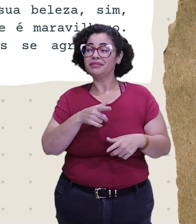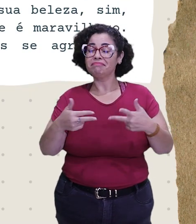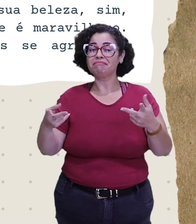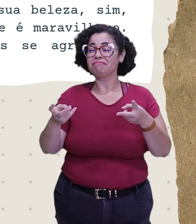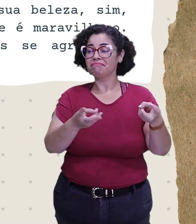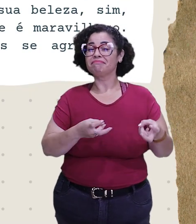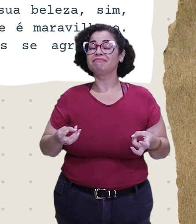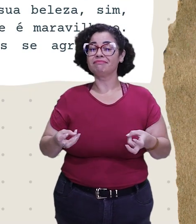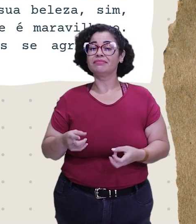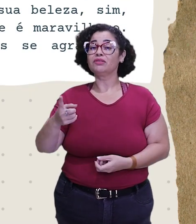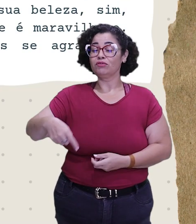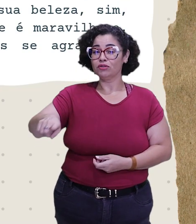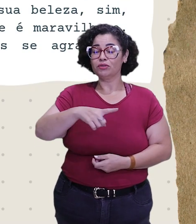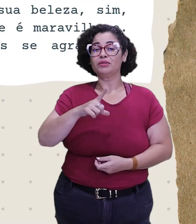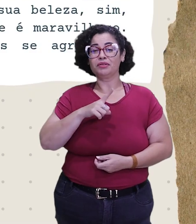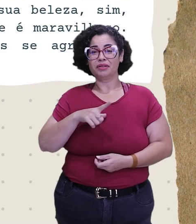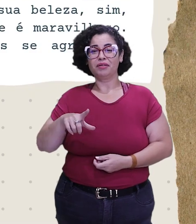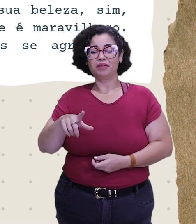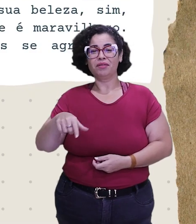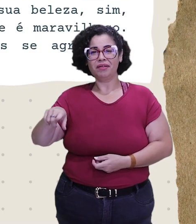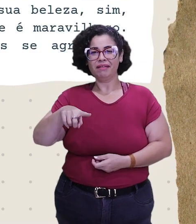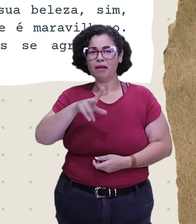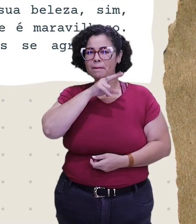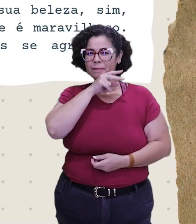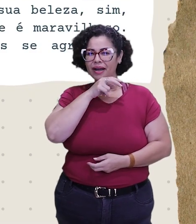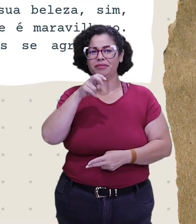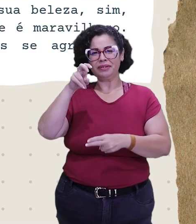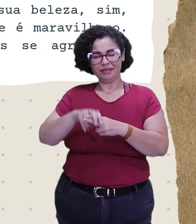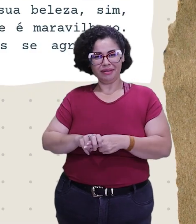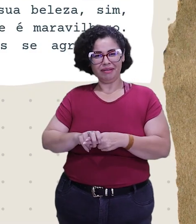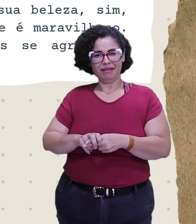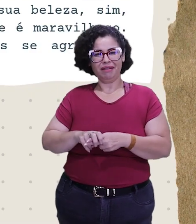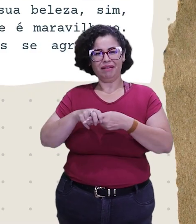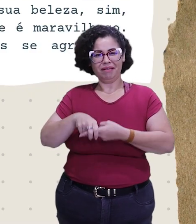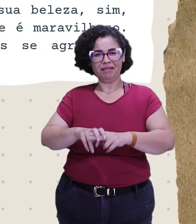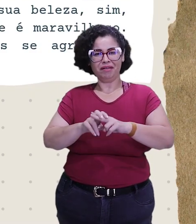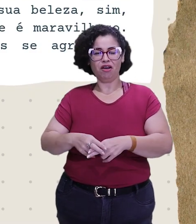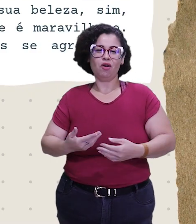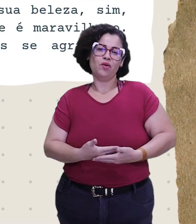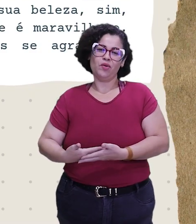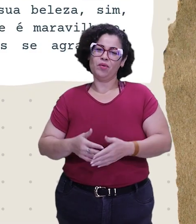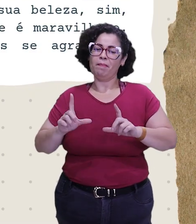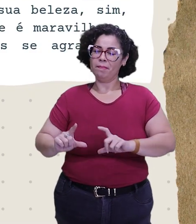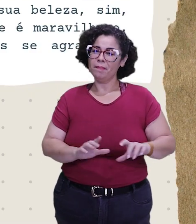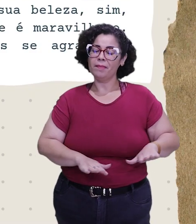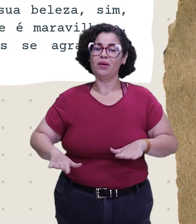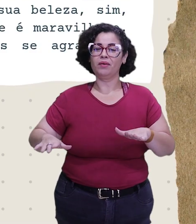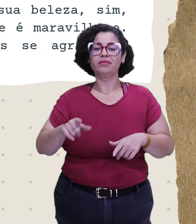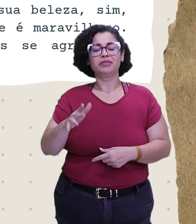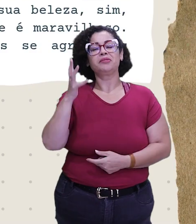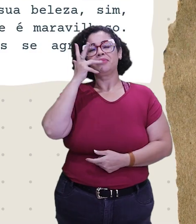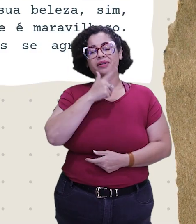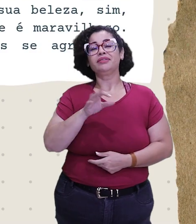pau. Entre eles tem um pato que é para sentar dentro os mais pequenos. Tem a sua